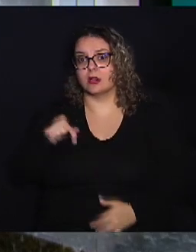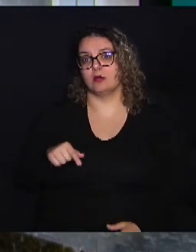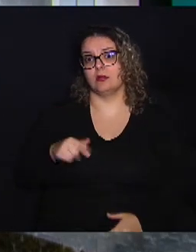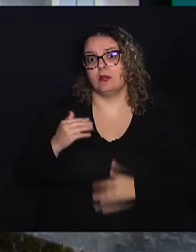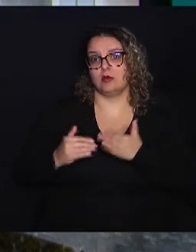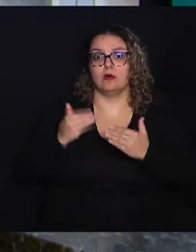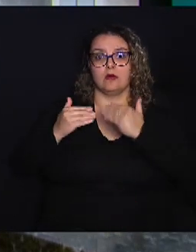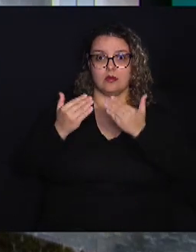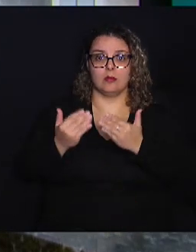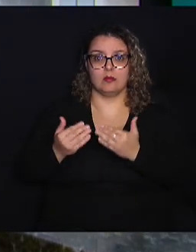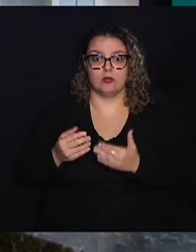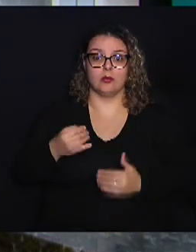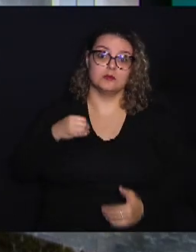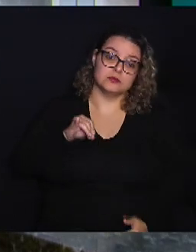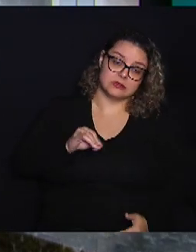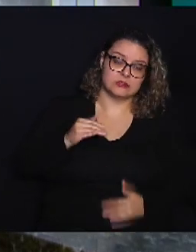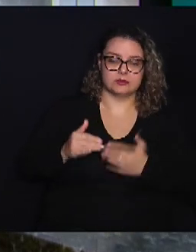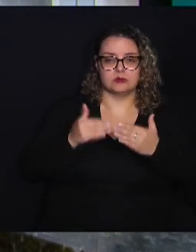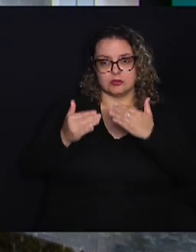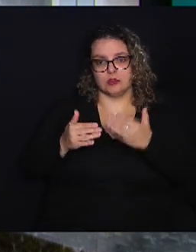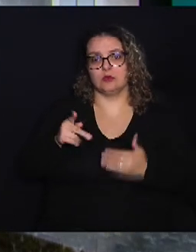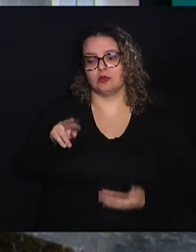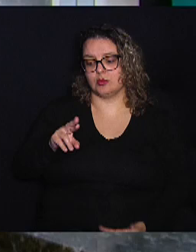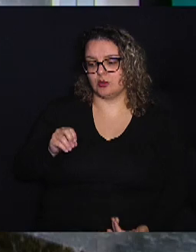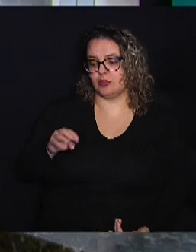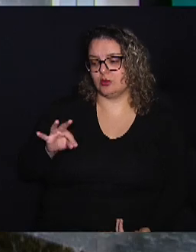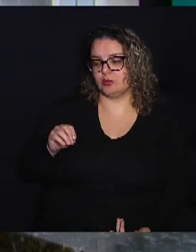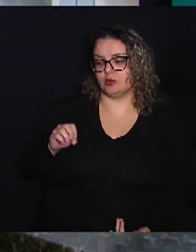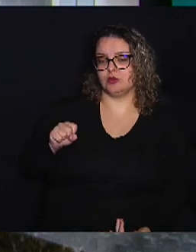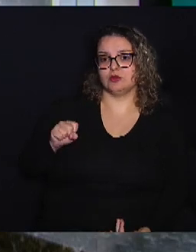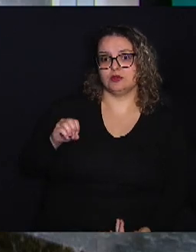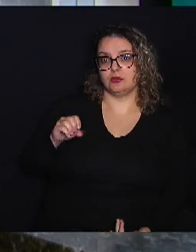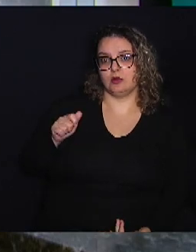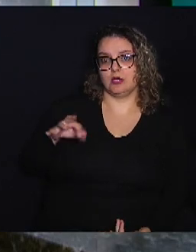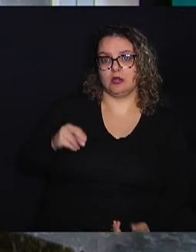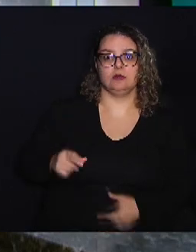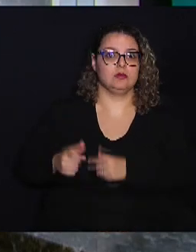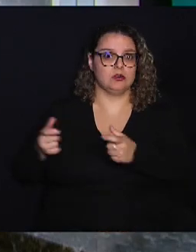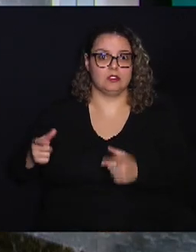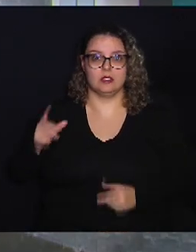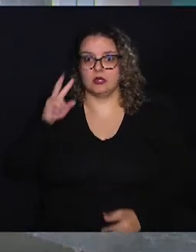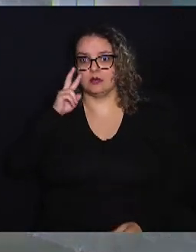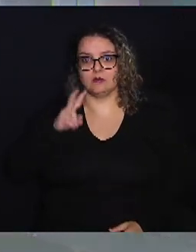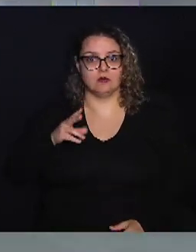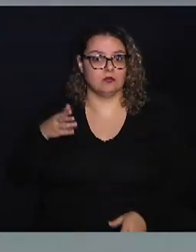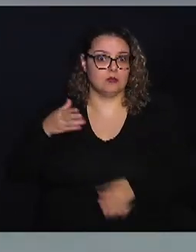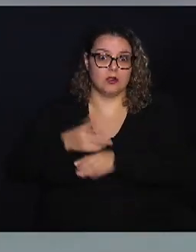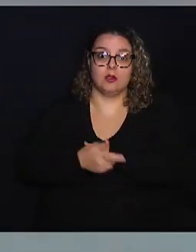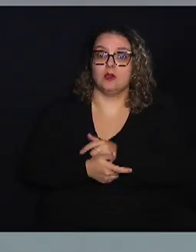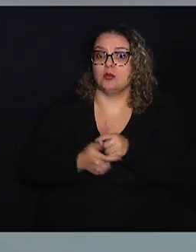produzidos ou se eram produzidos por esse protozoário gigante. E aí a gente viu que ela tem uma participação imensa